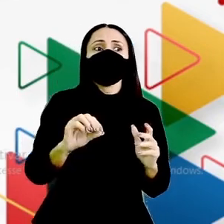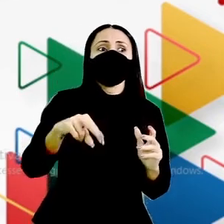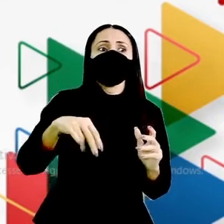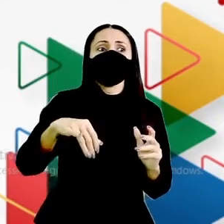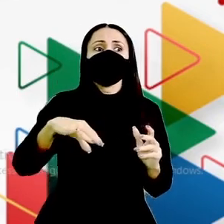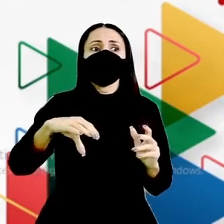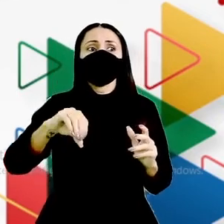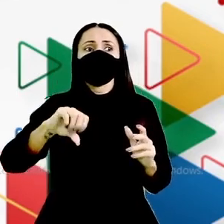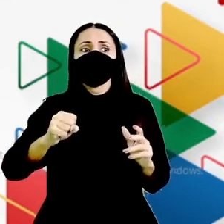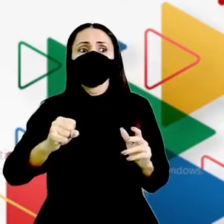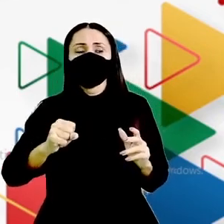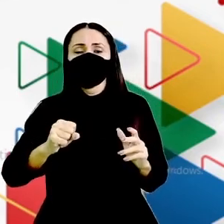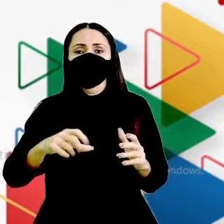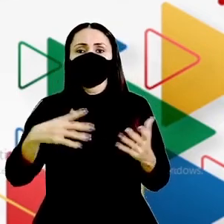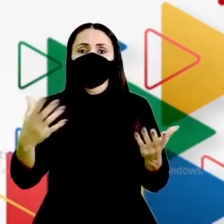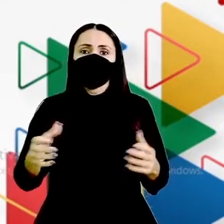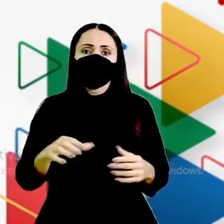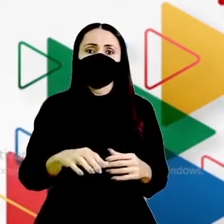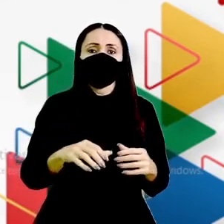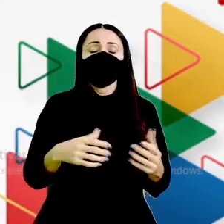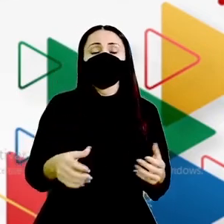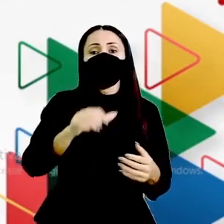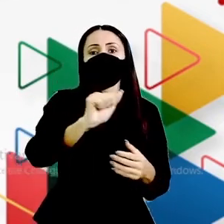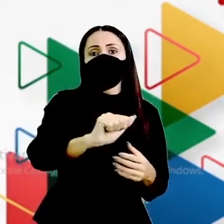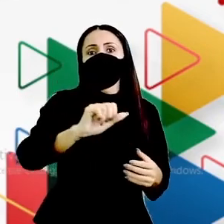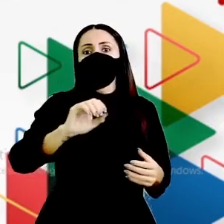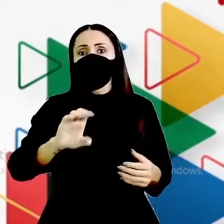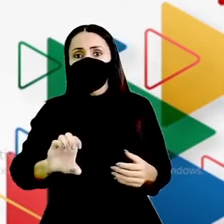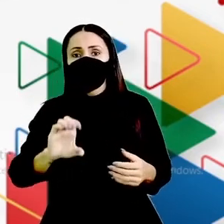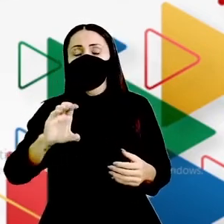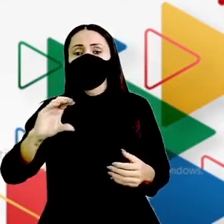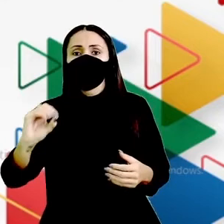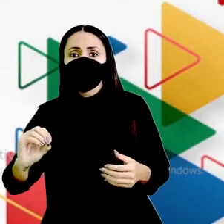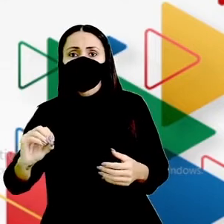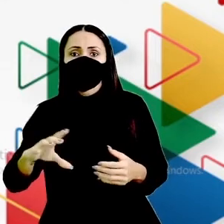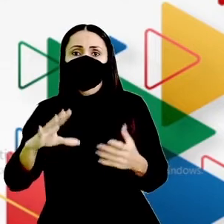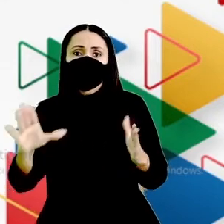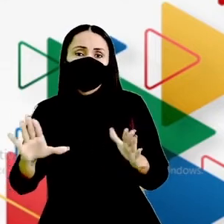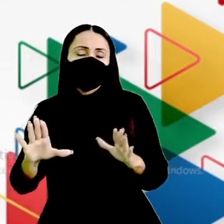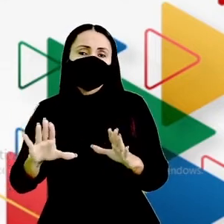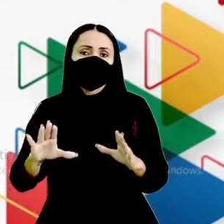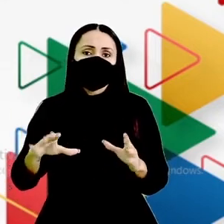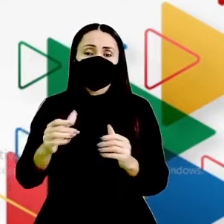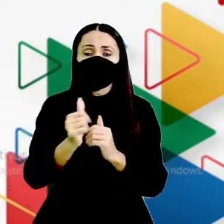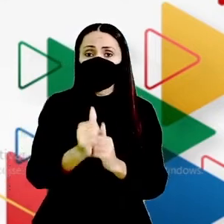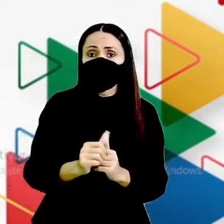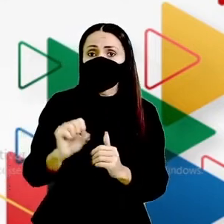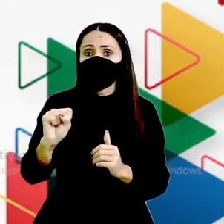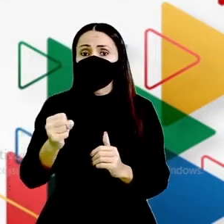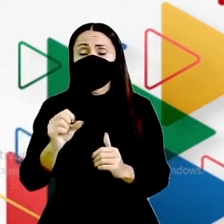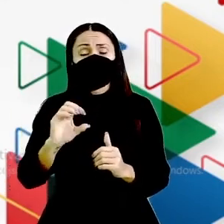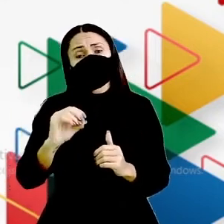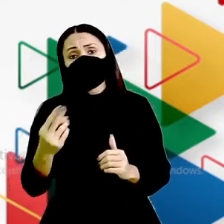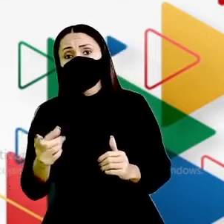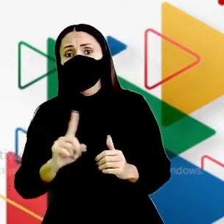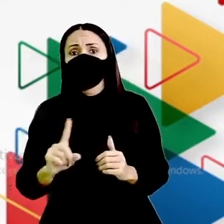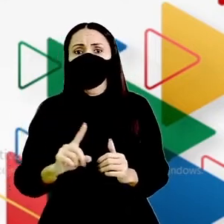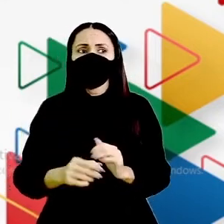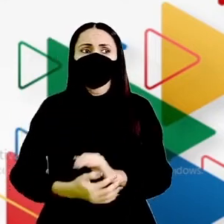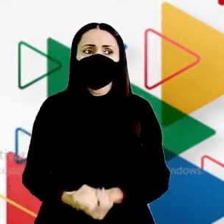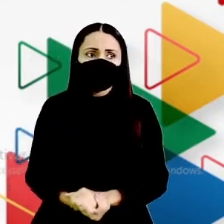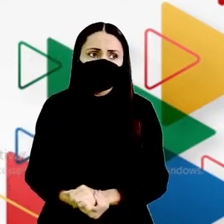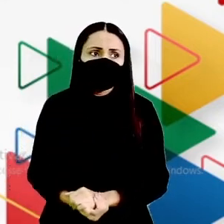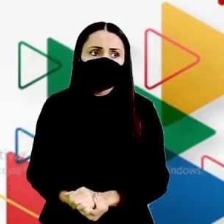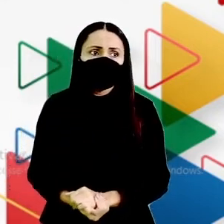tônicos, terminados em A, E e O, seguidos ou não de S. A gente tem ali, ó, pá, pode ser no plural